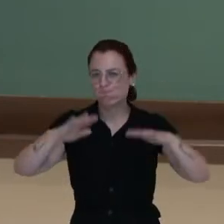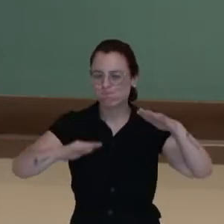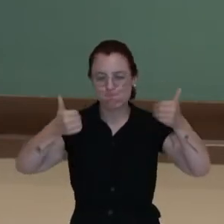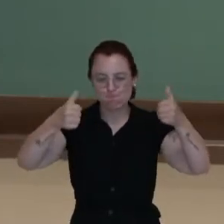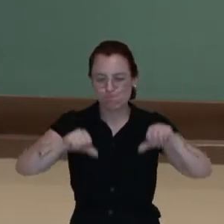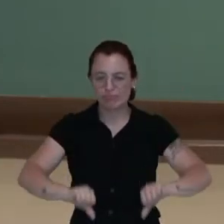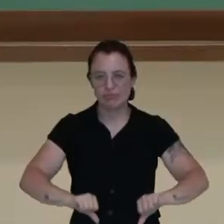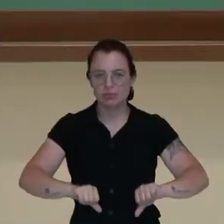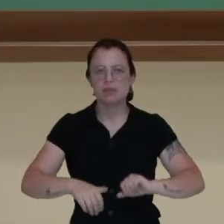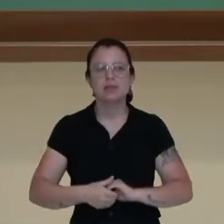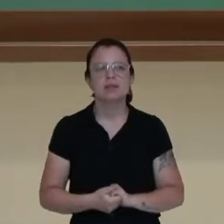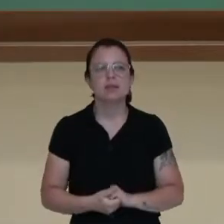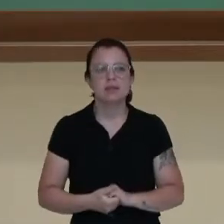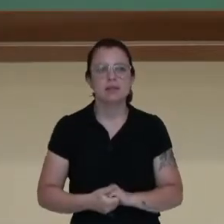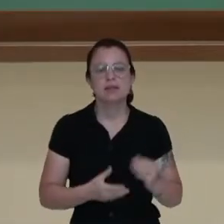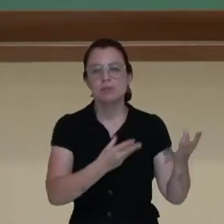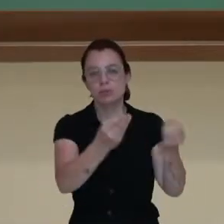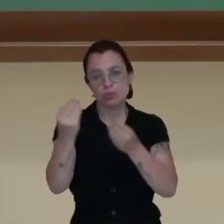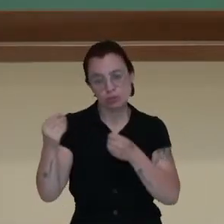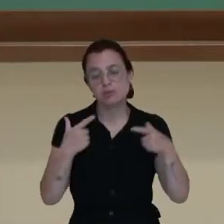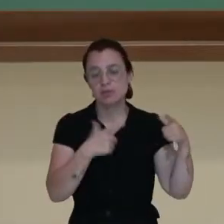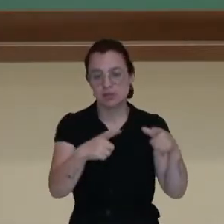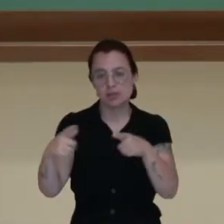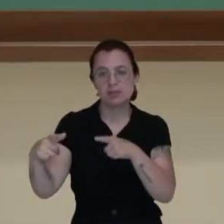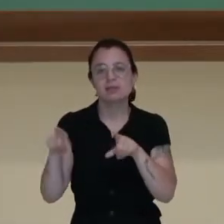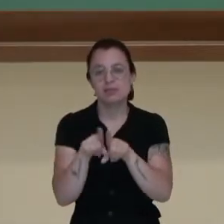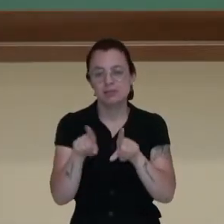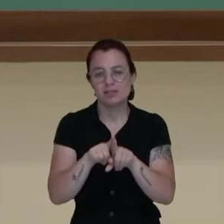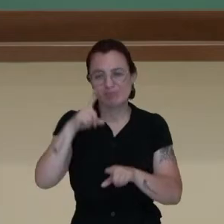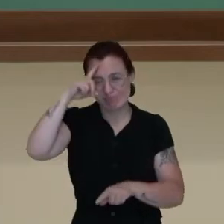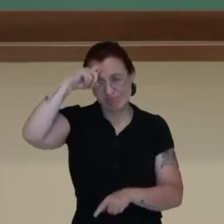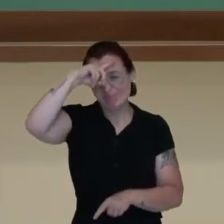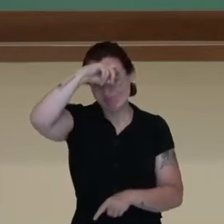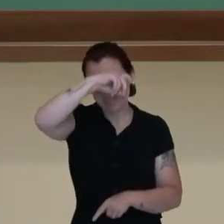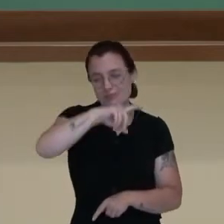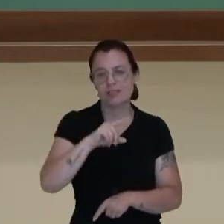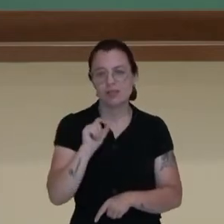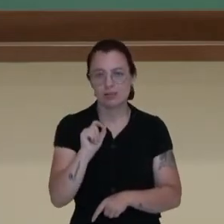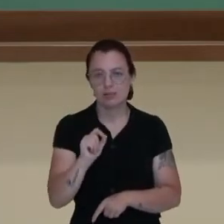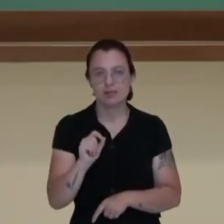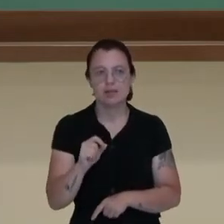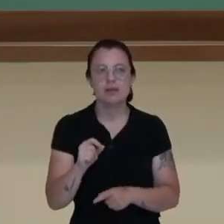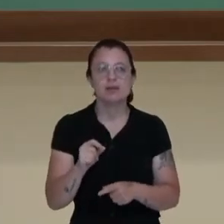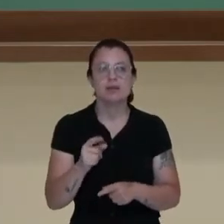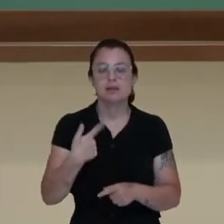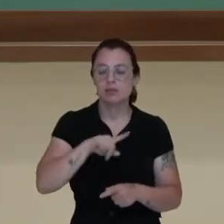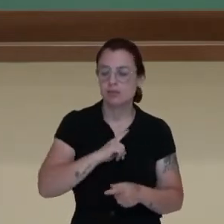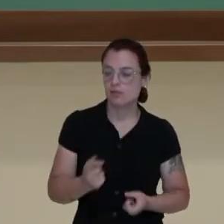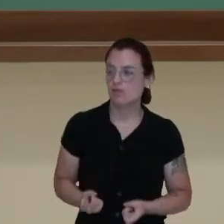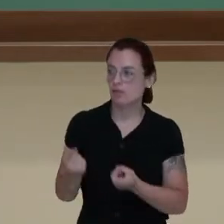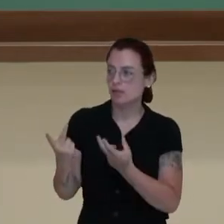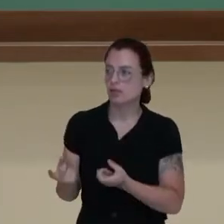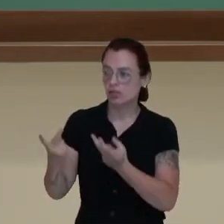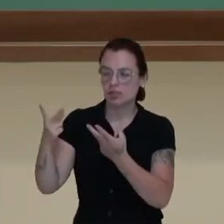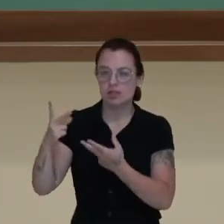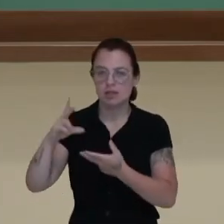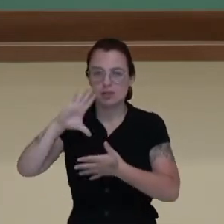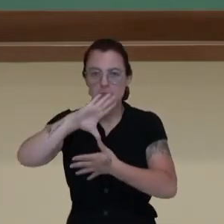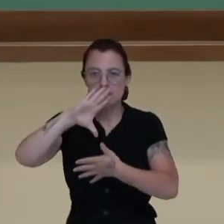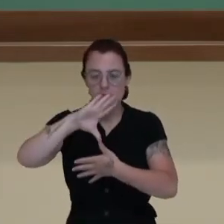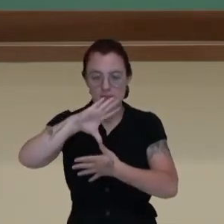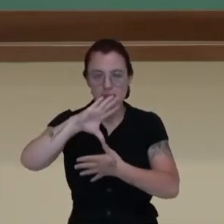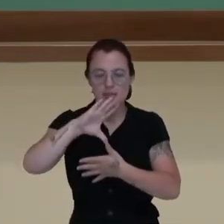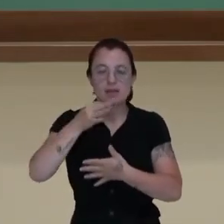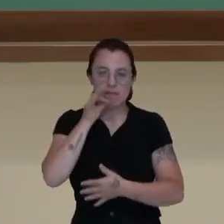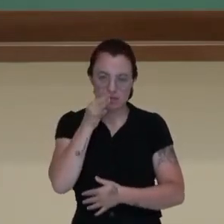de várias regiões, inclusive do Brasil, que era o maior exportador de café para a América como um